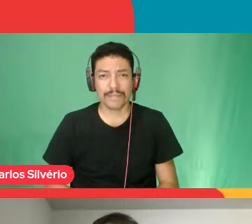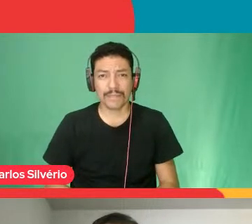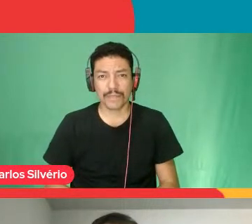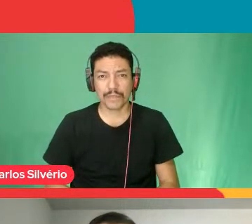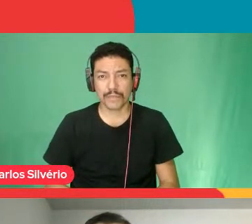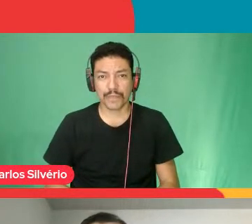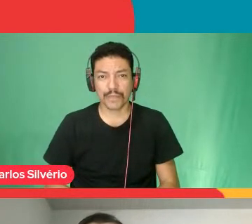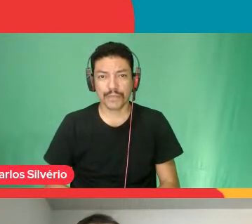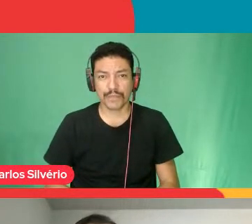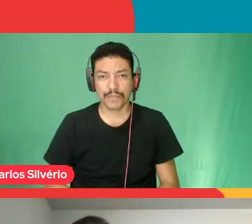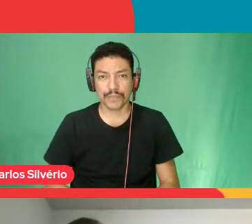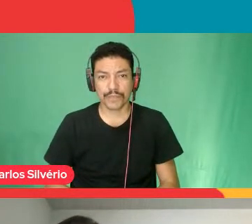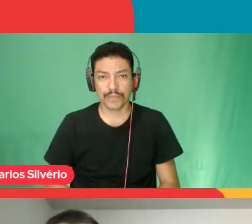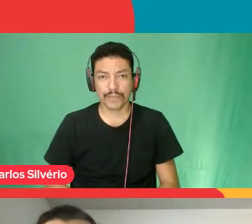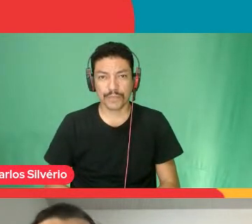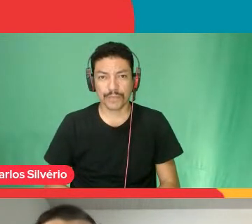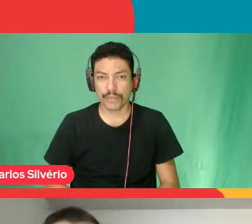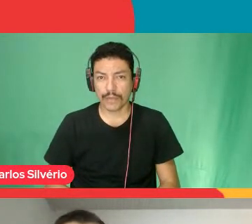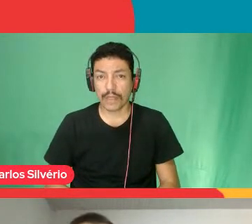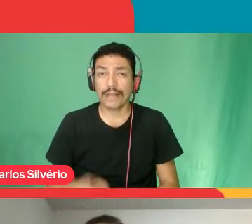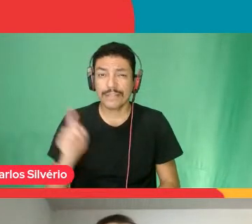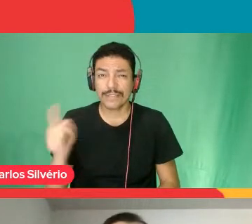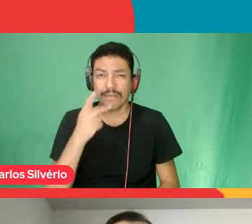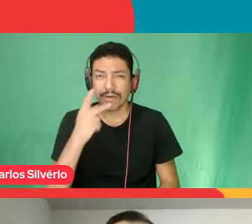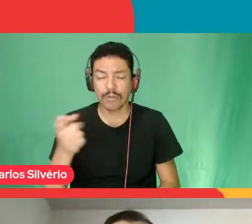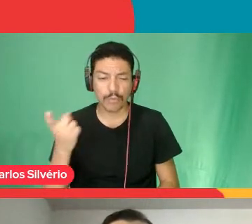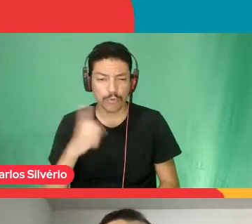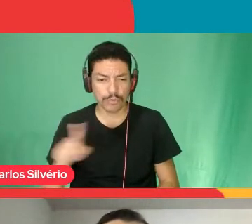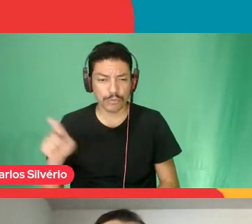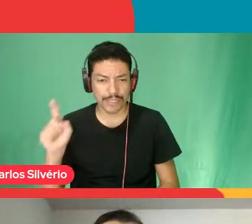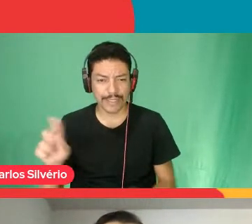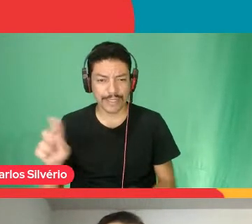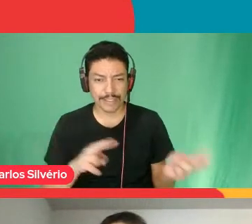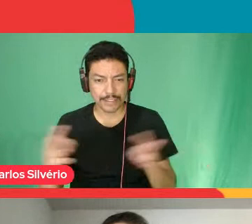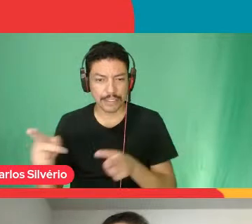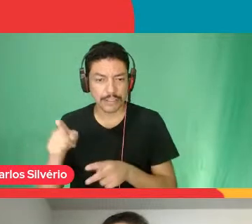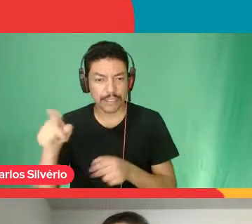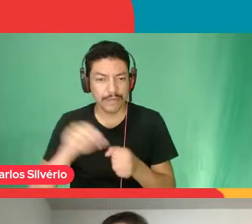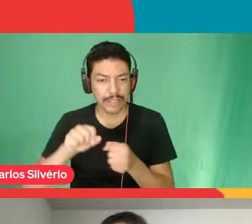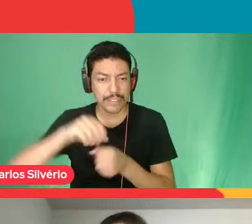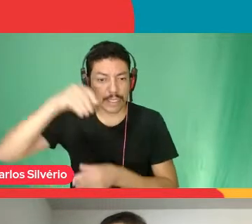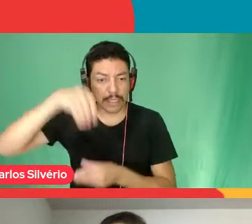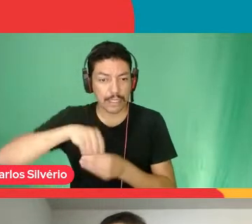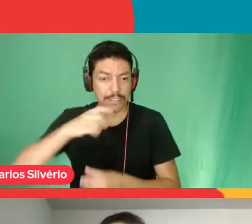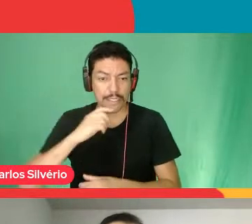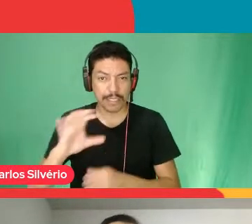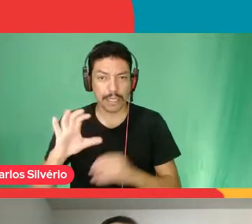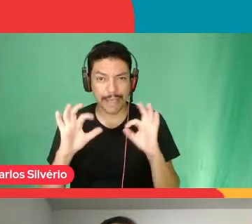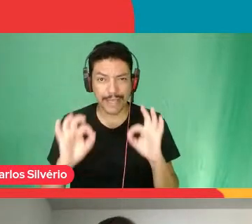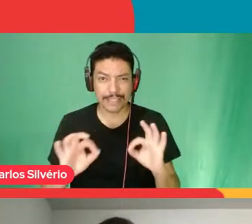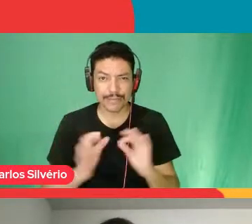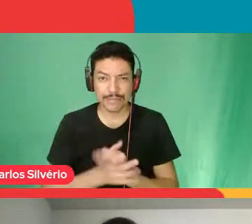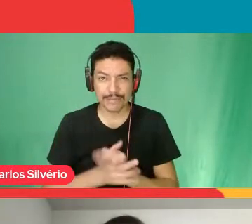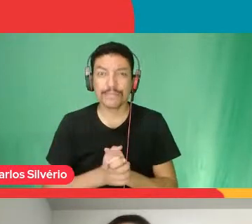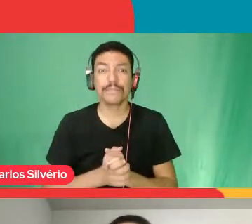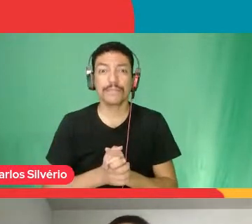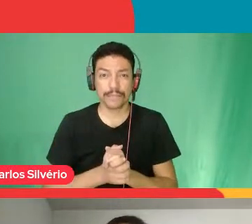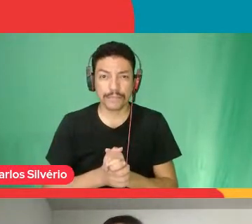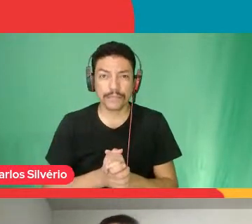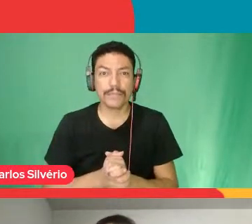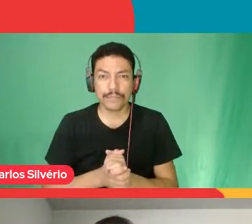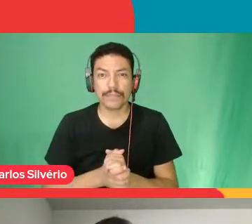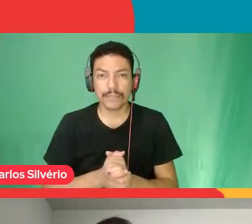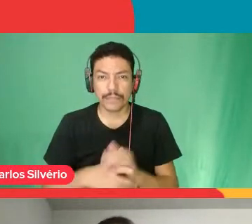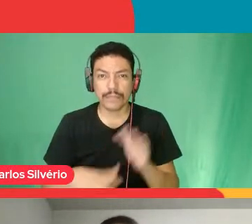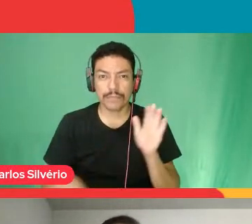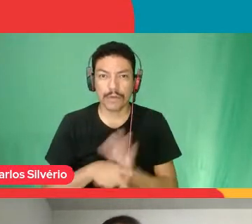E isso que você comentou, por último, dessa transição, você está fazendo dentro da própria C&T? Dentro da própria C&T.